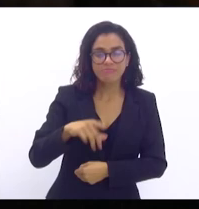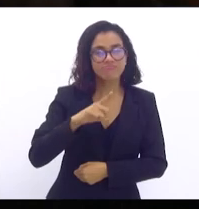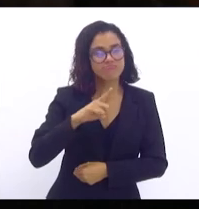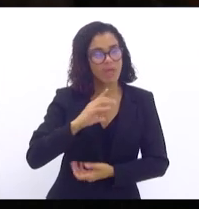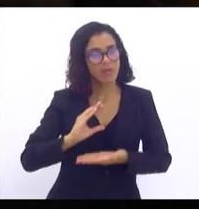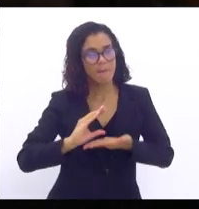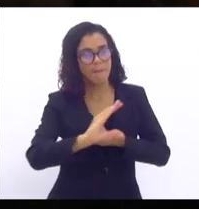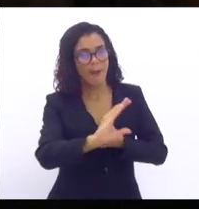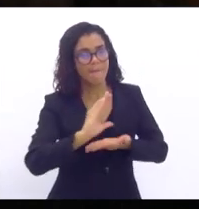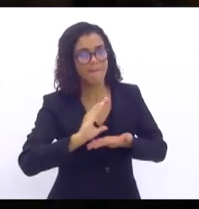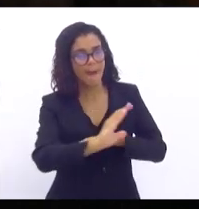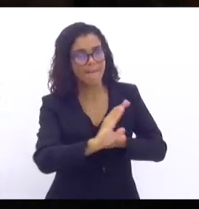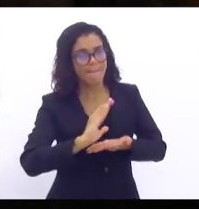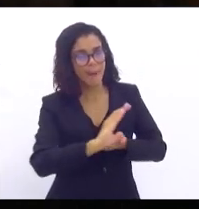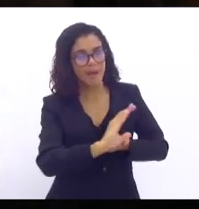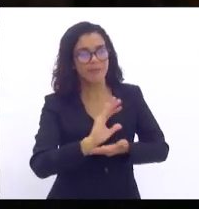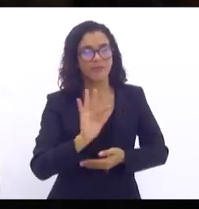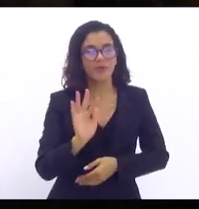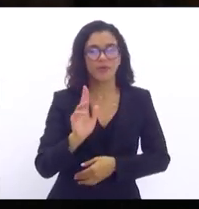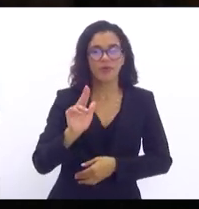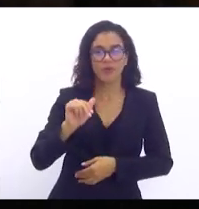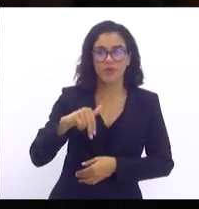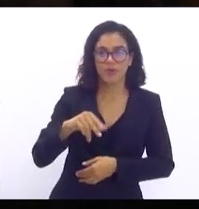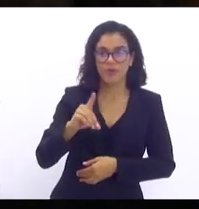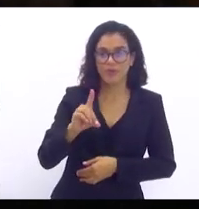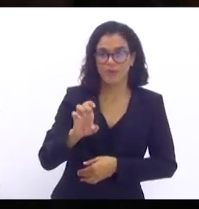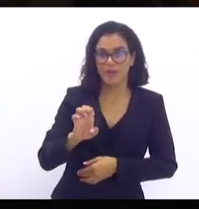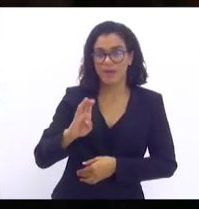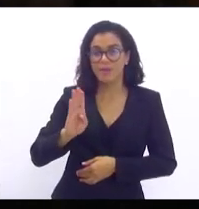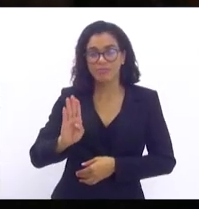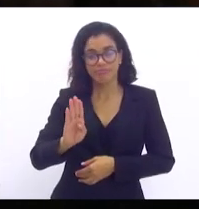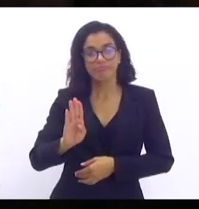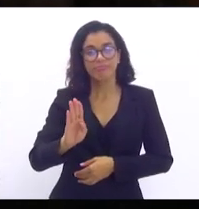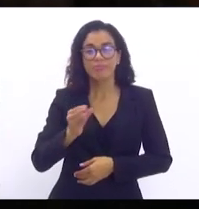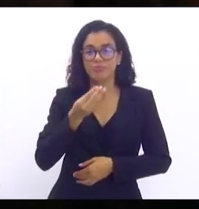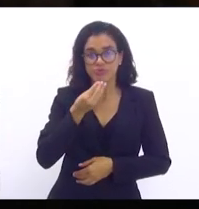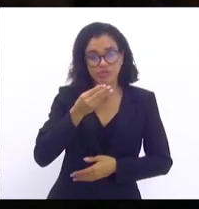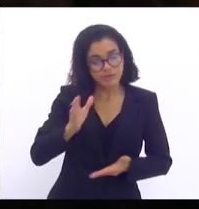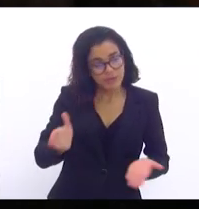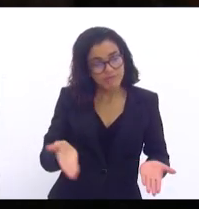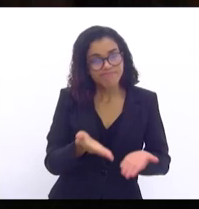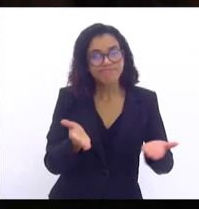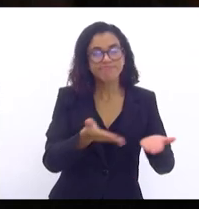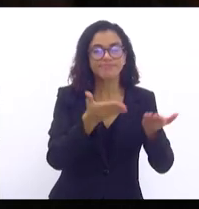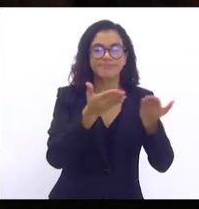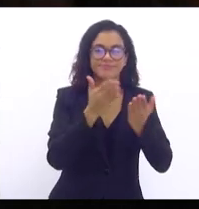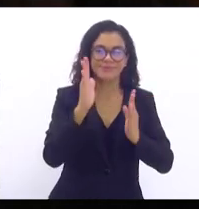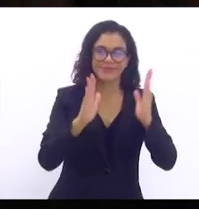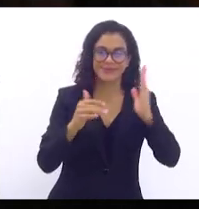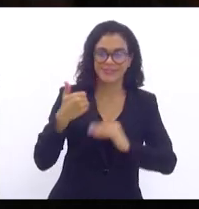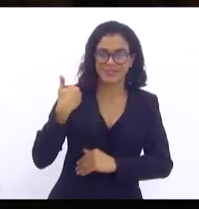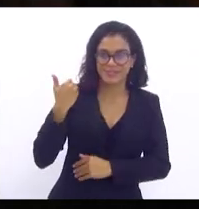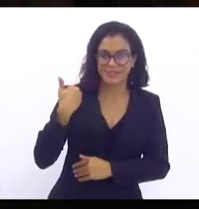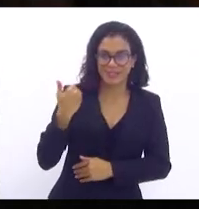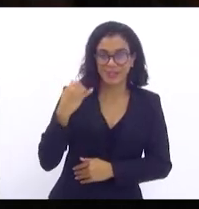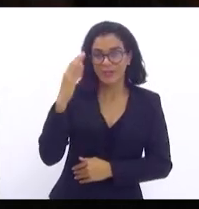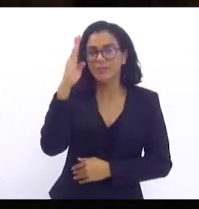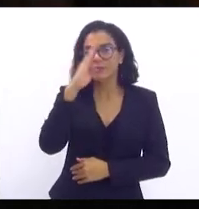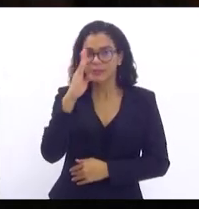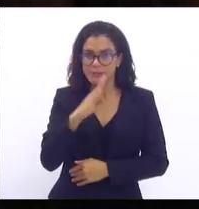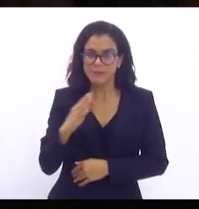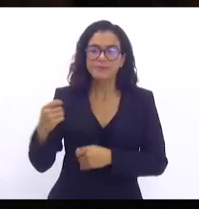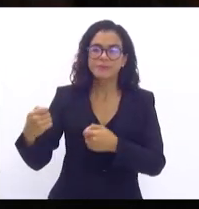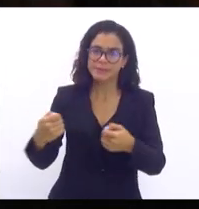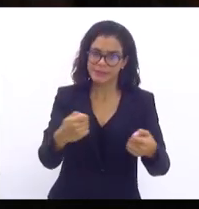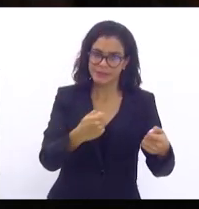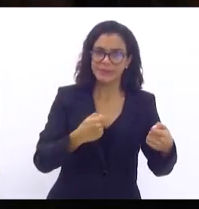do Fundeb e deveriam ser investidos também nessa faixa etária. Segundo que, de fato, o Brasil precisa e carece